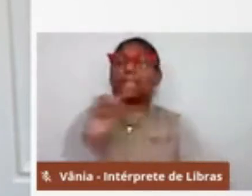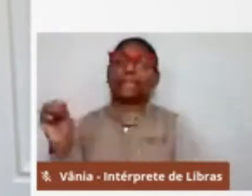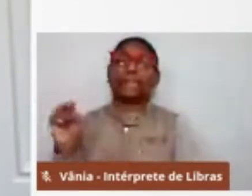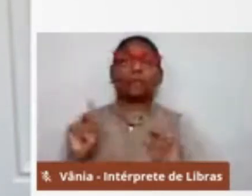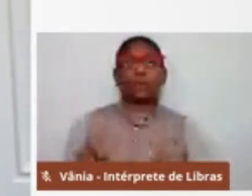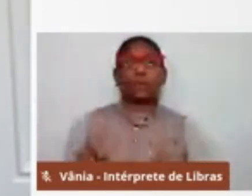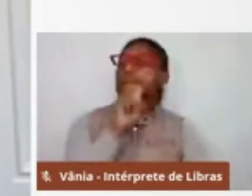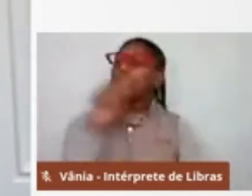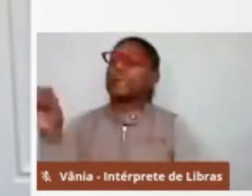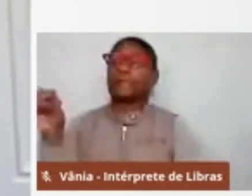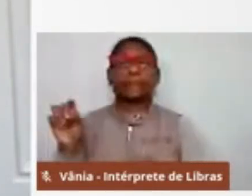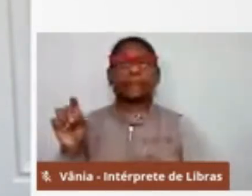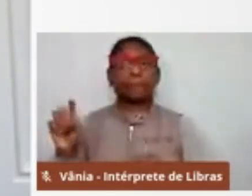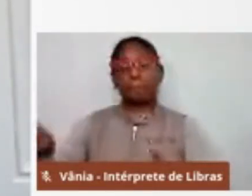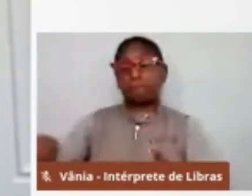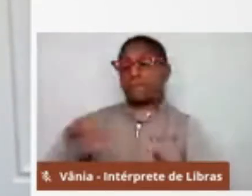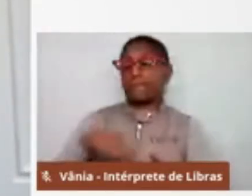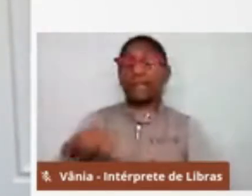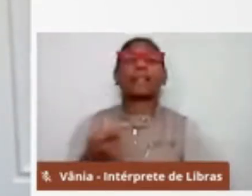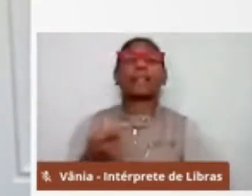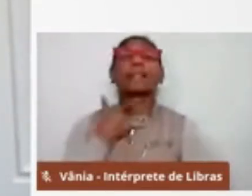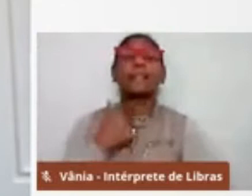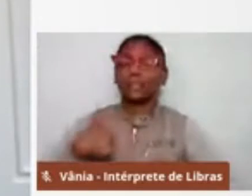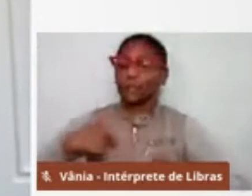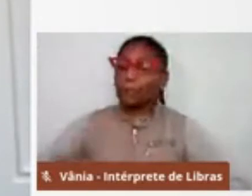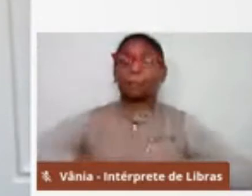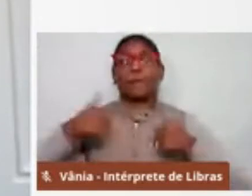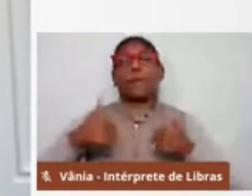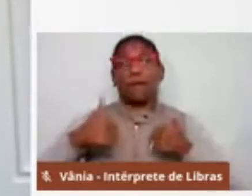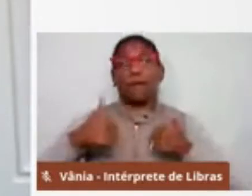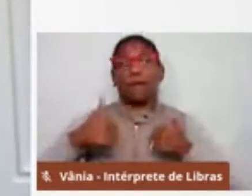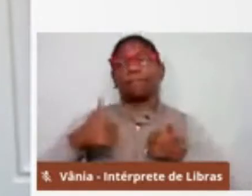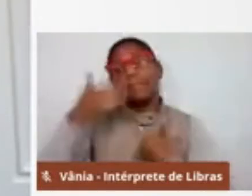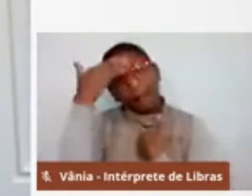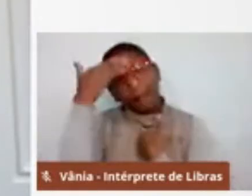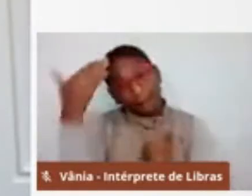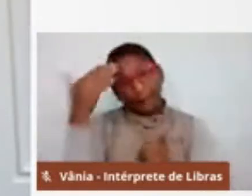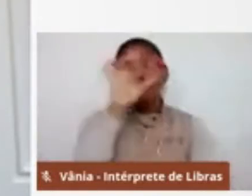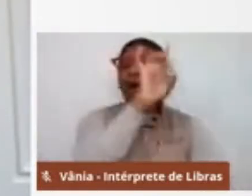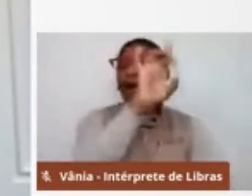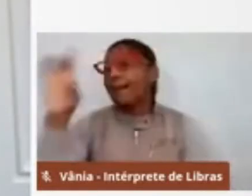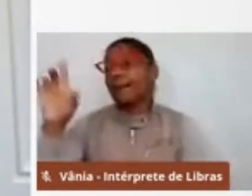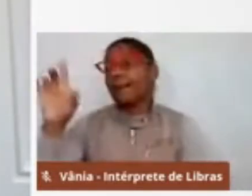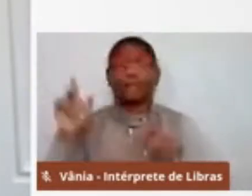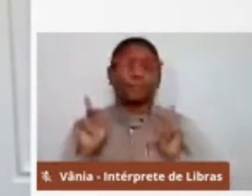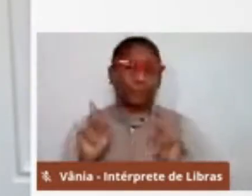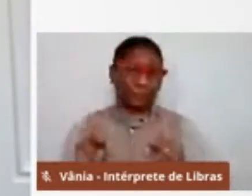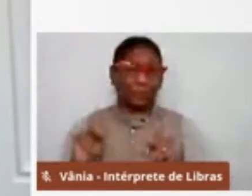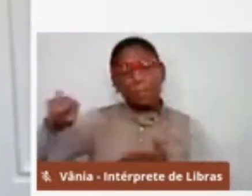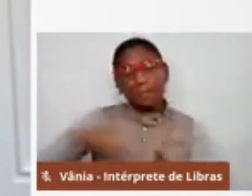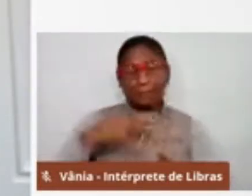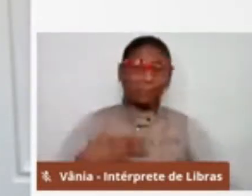500 mensagens de gente nos desejando boas coisas. Eu agradeço a cada um de vocês